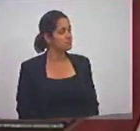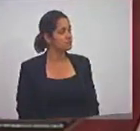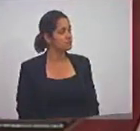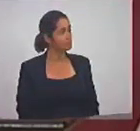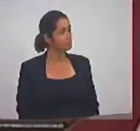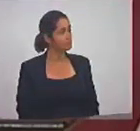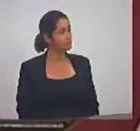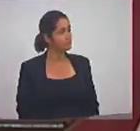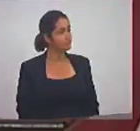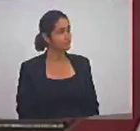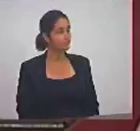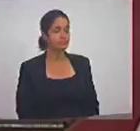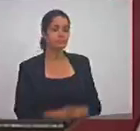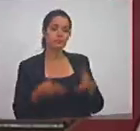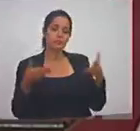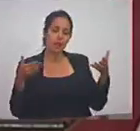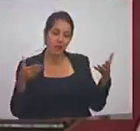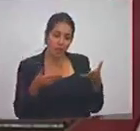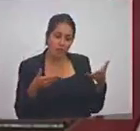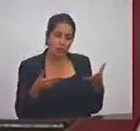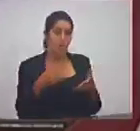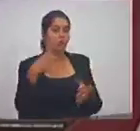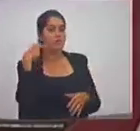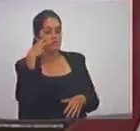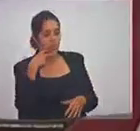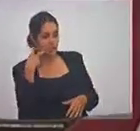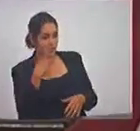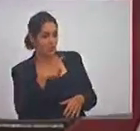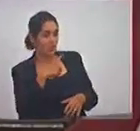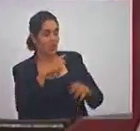Agora ele teve o DNA para assistência social.